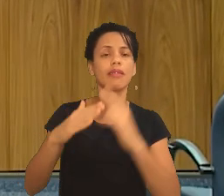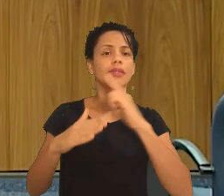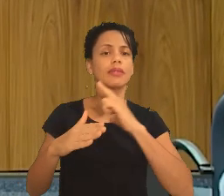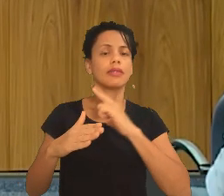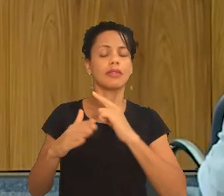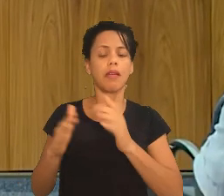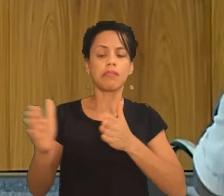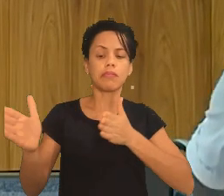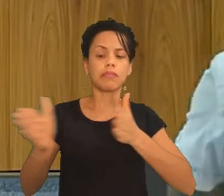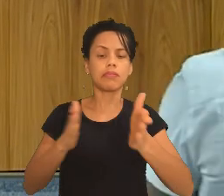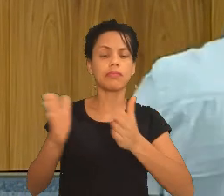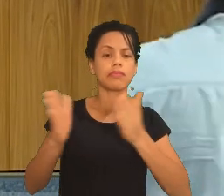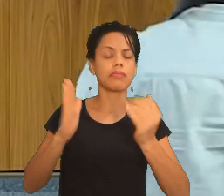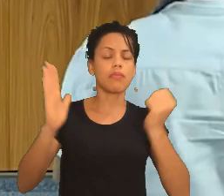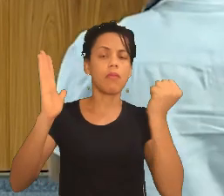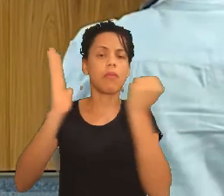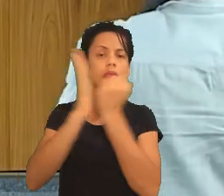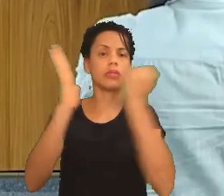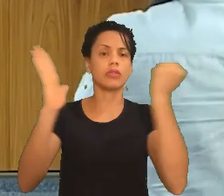que o Supremo coloca, de